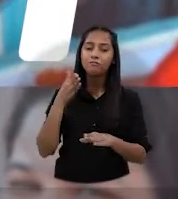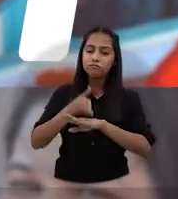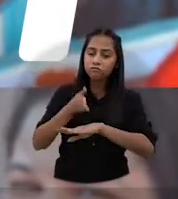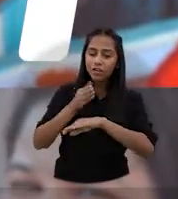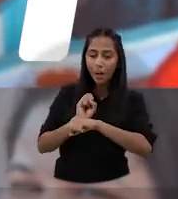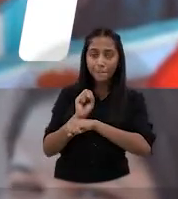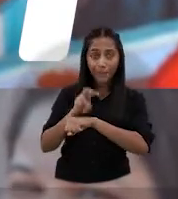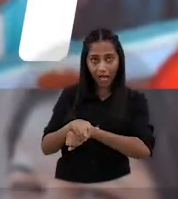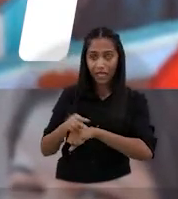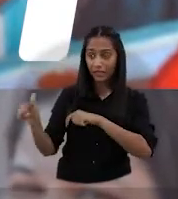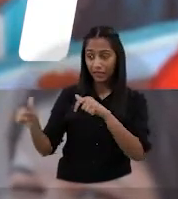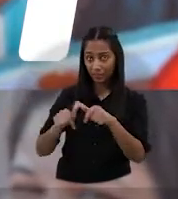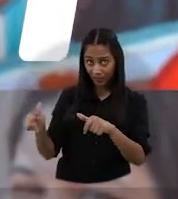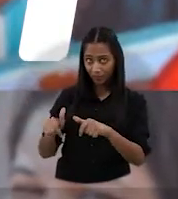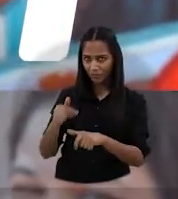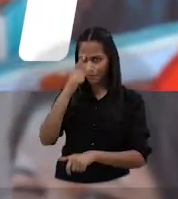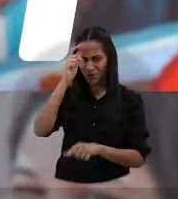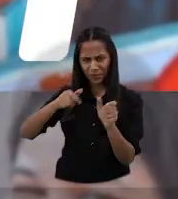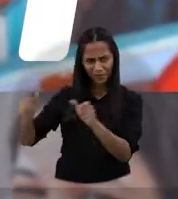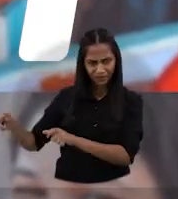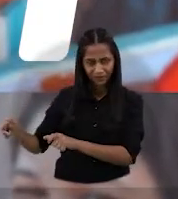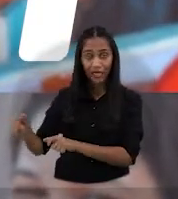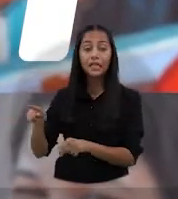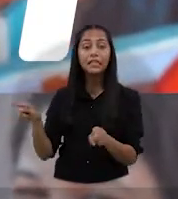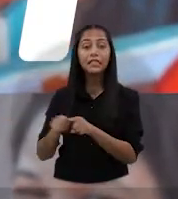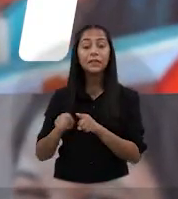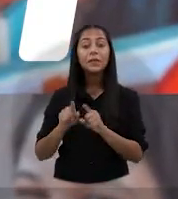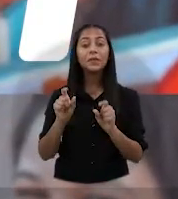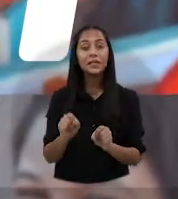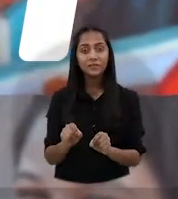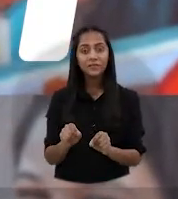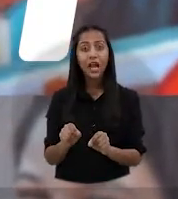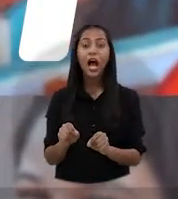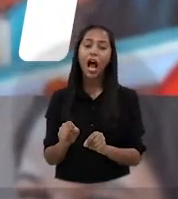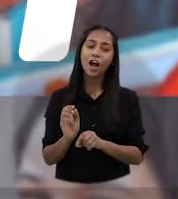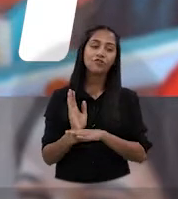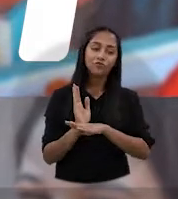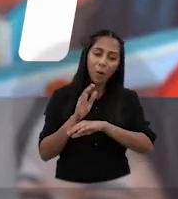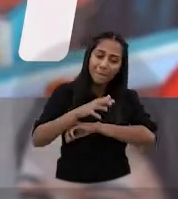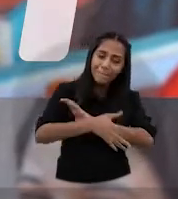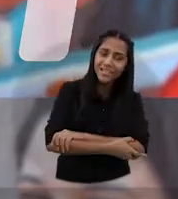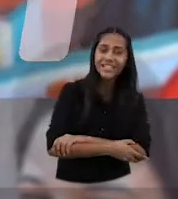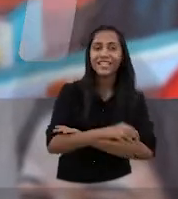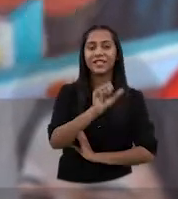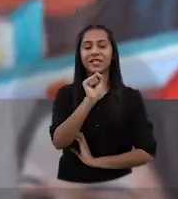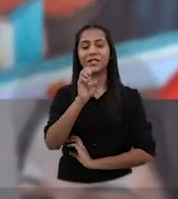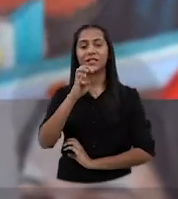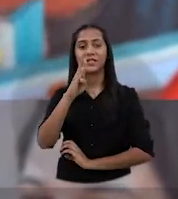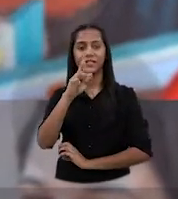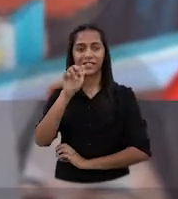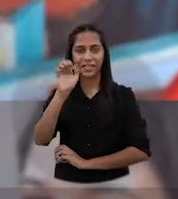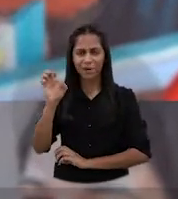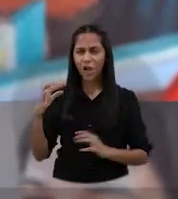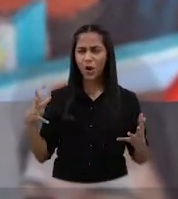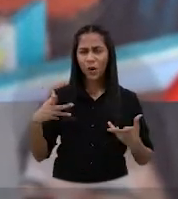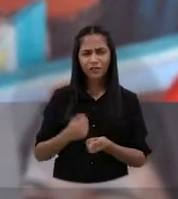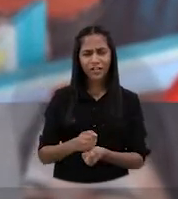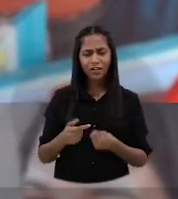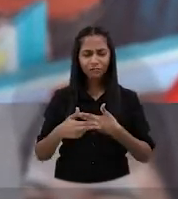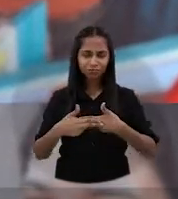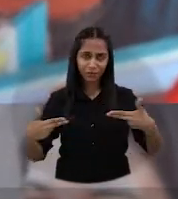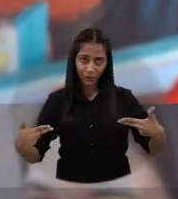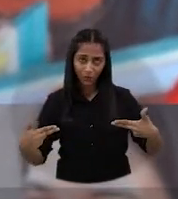de mais pessoas no mercado de trabalho. Também vamos realizar, com o auxílio do SEBRAE, um trabalho de qualificação